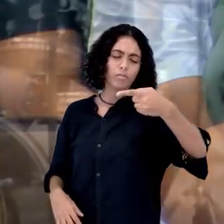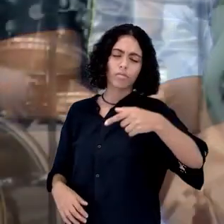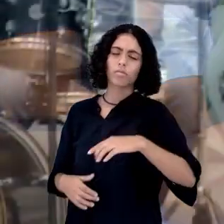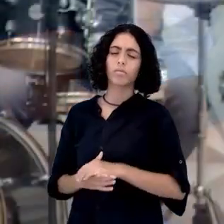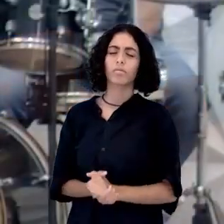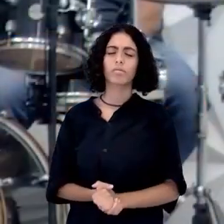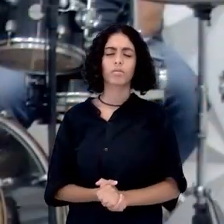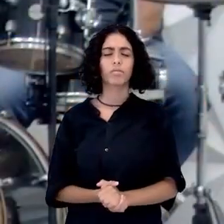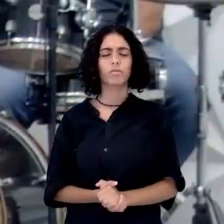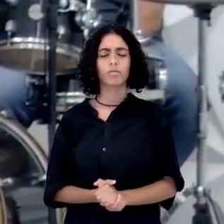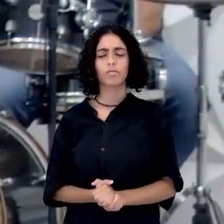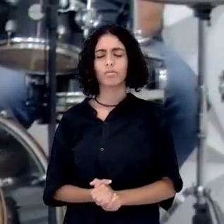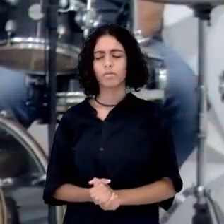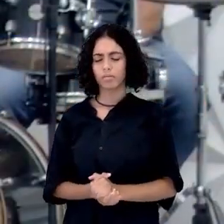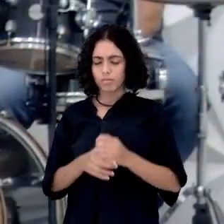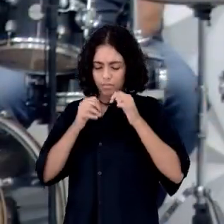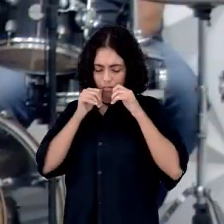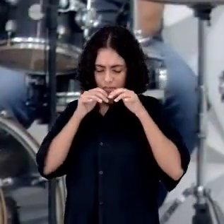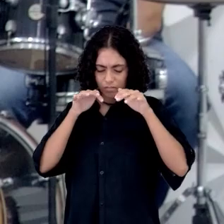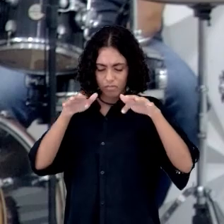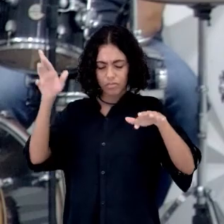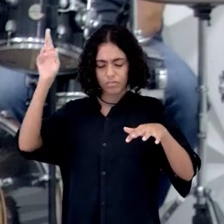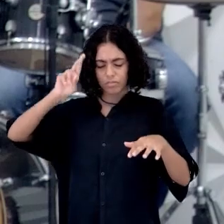Abençoa, Senhor, cada pessoa que está aqui,